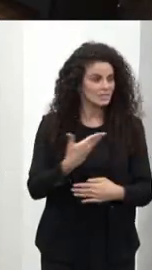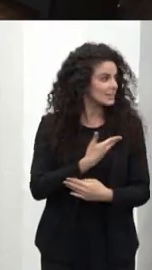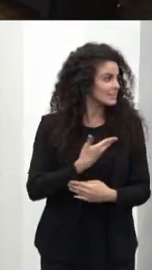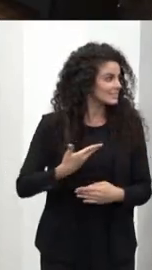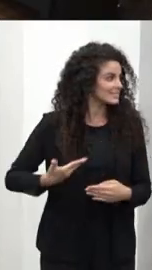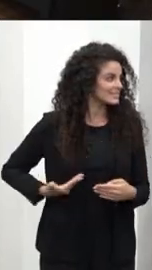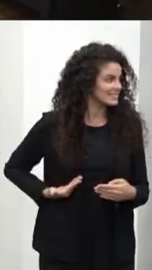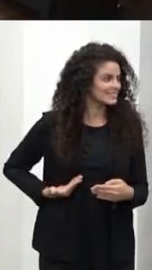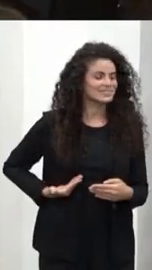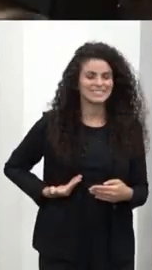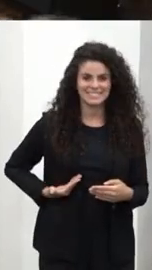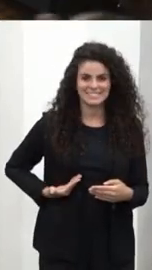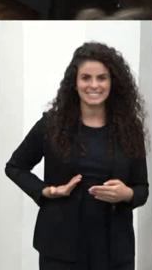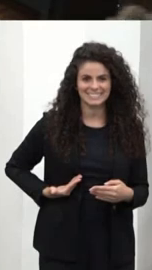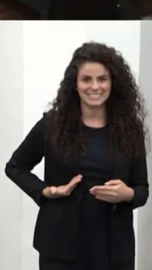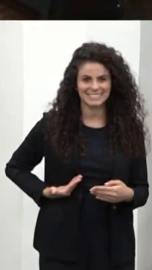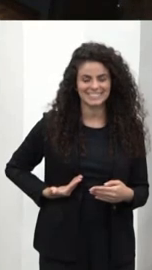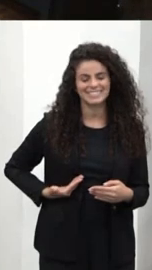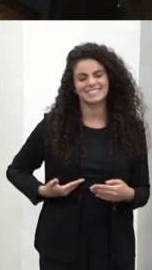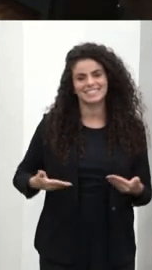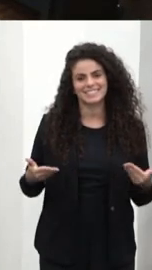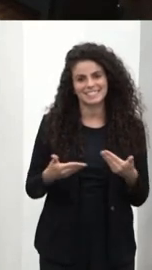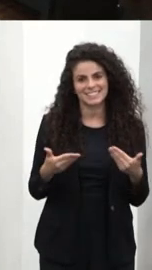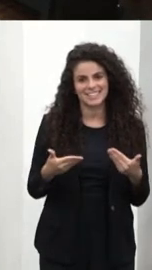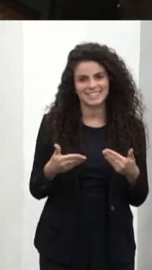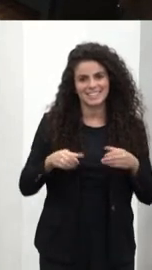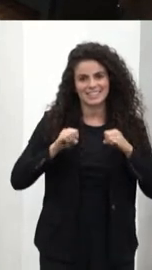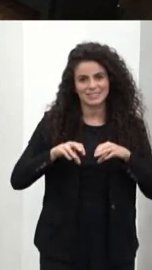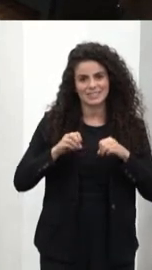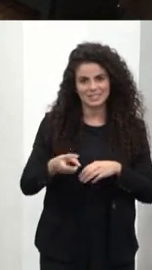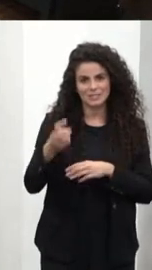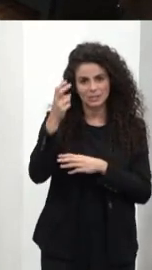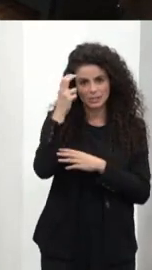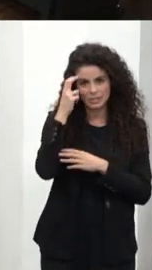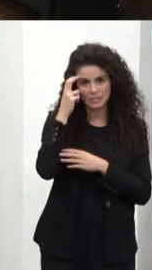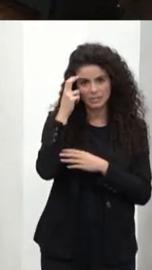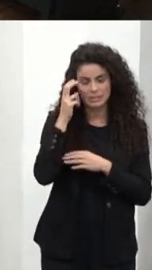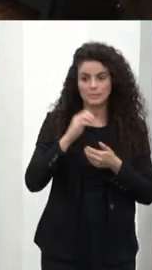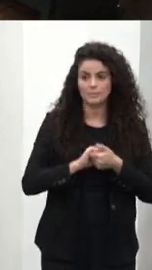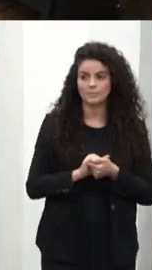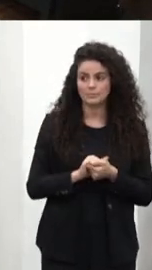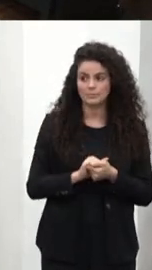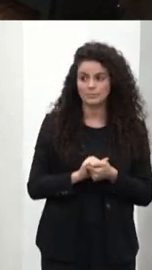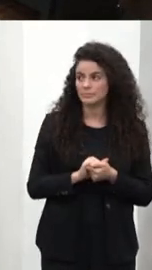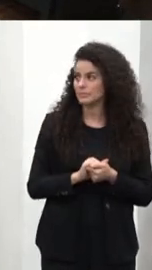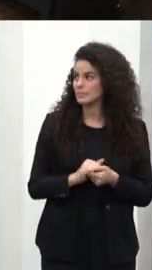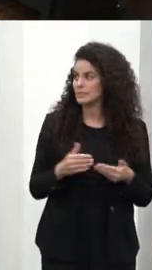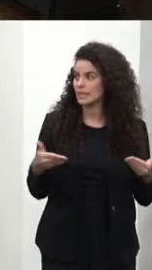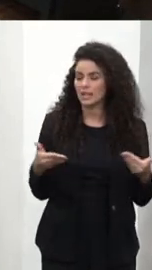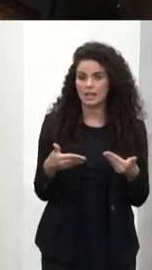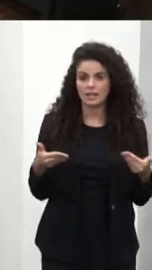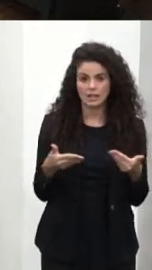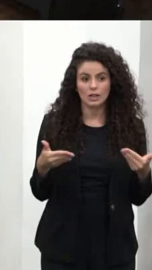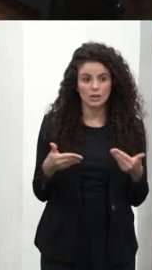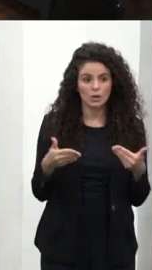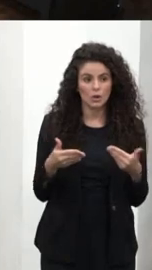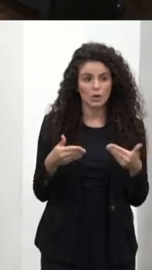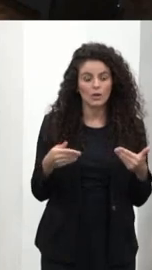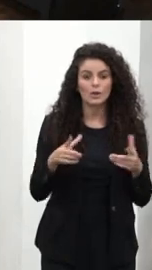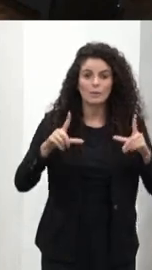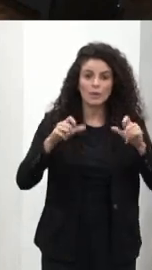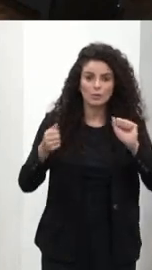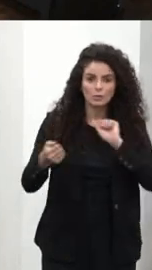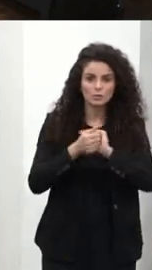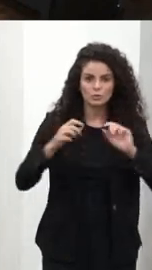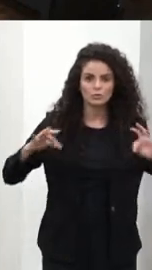da comissão essa audiência da comissão de Educação e Cultura e o BL vai fazer uma foto com todo mundo aqui na frente